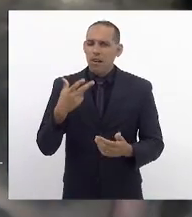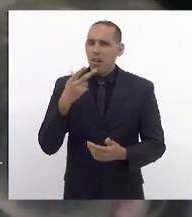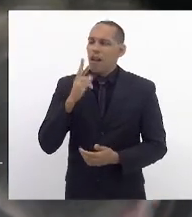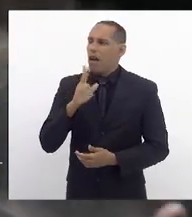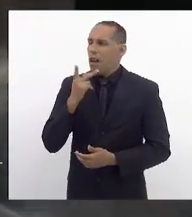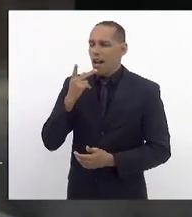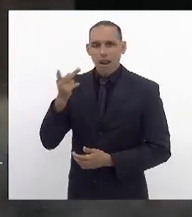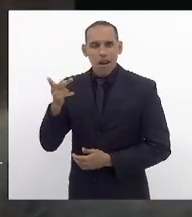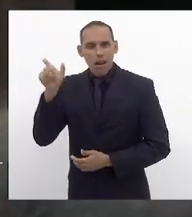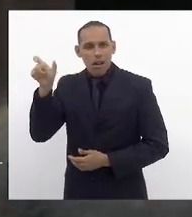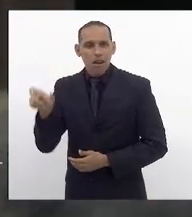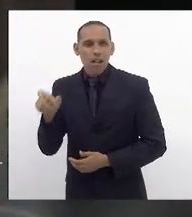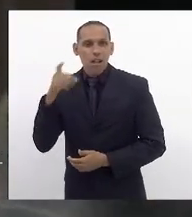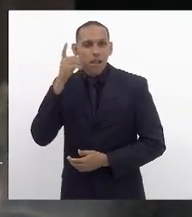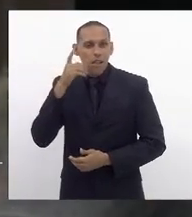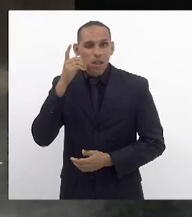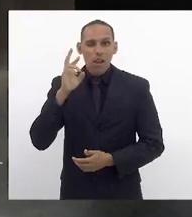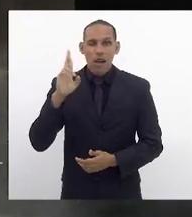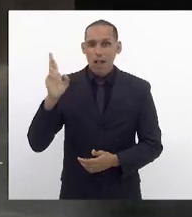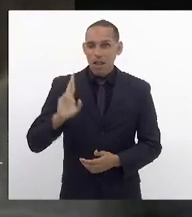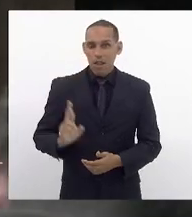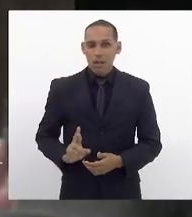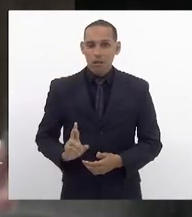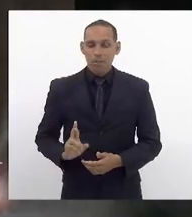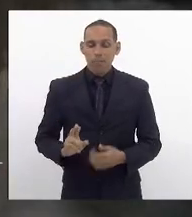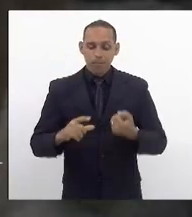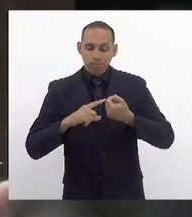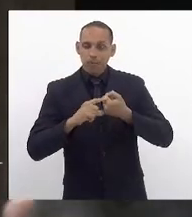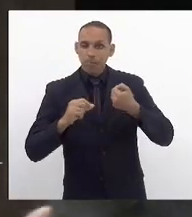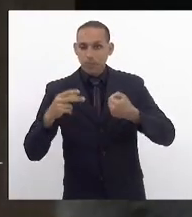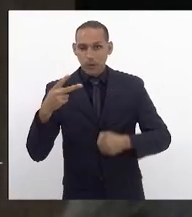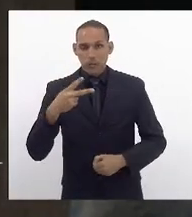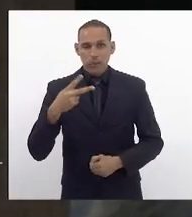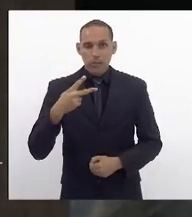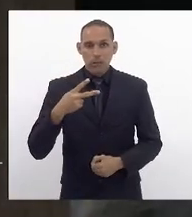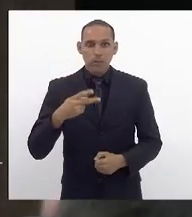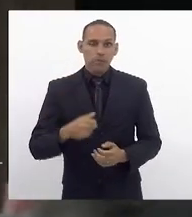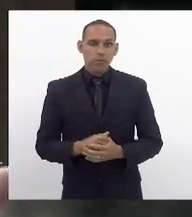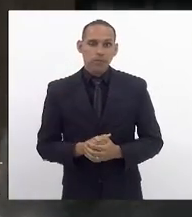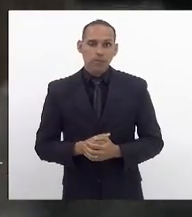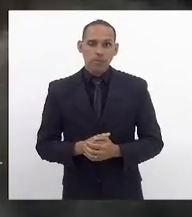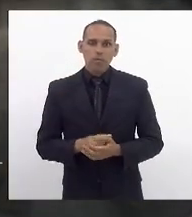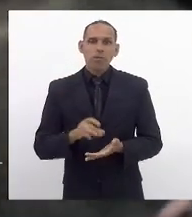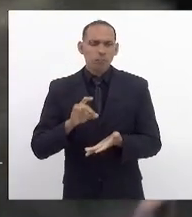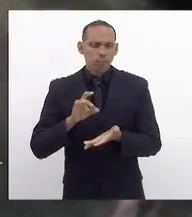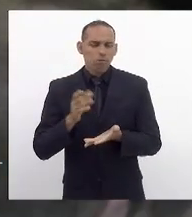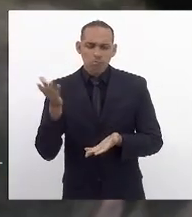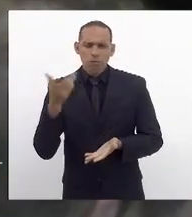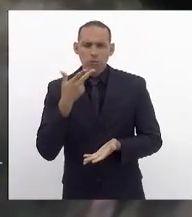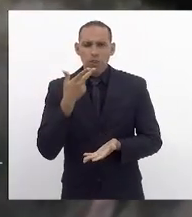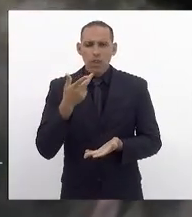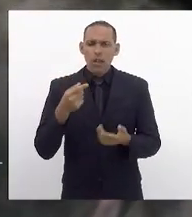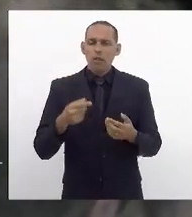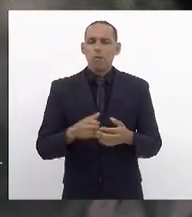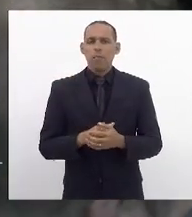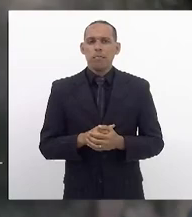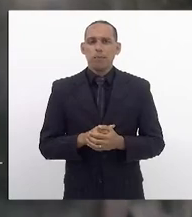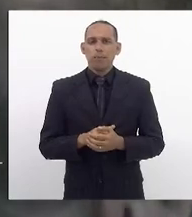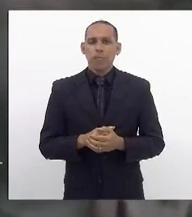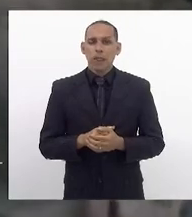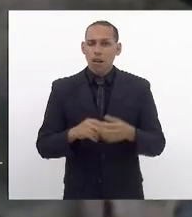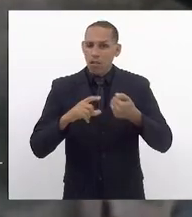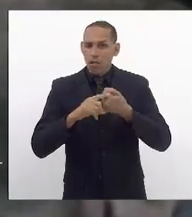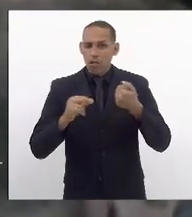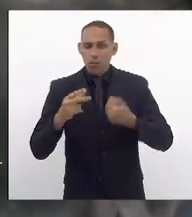Renata Souza, que o artigo 2º, eu realmente quero a atenção da senhora, se for possível. O